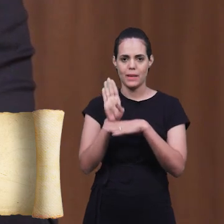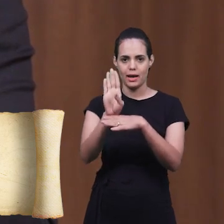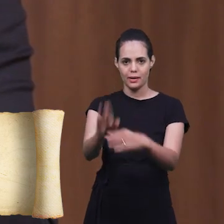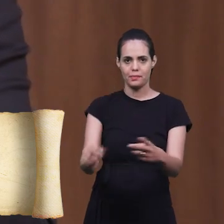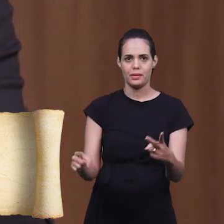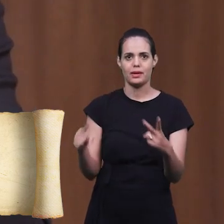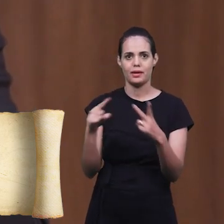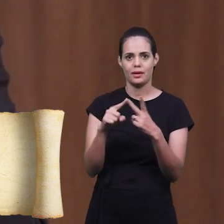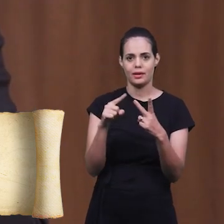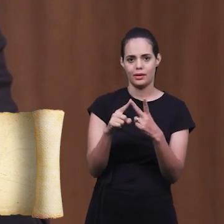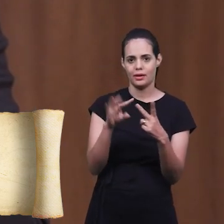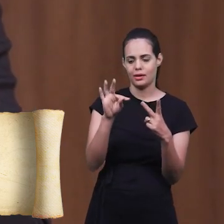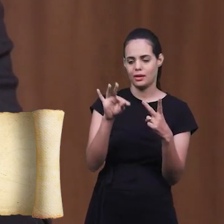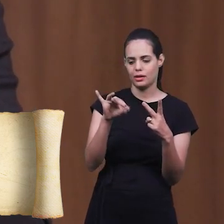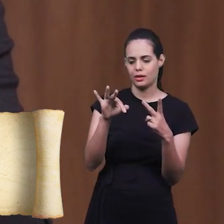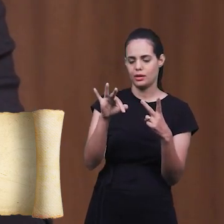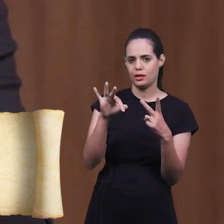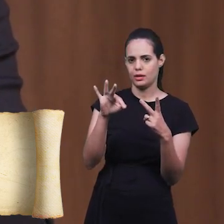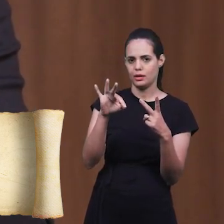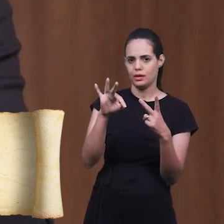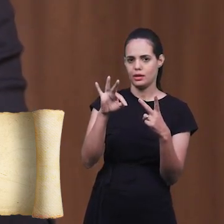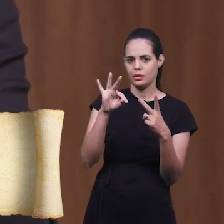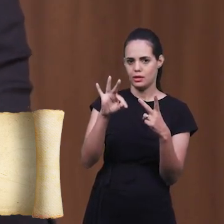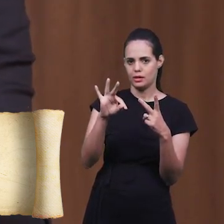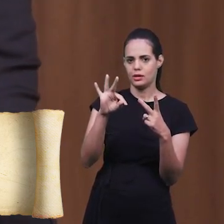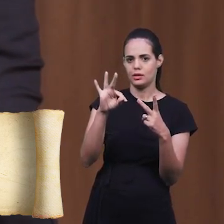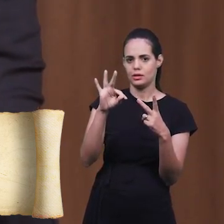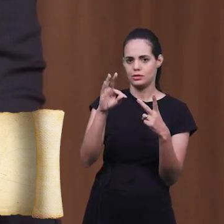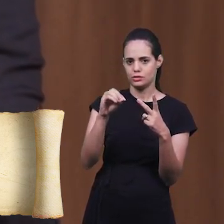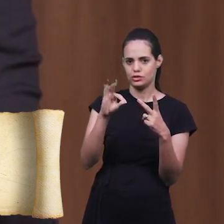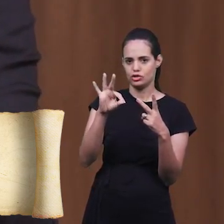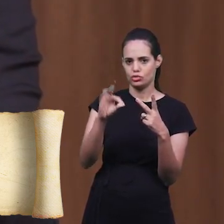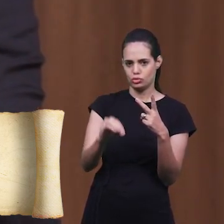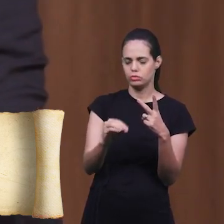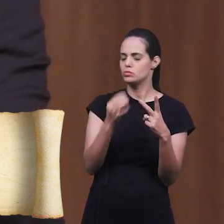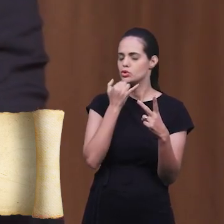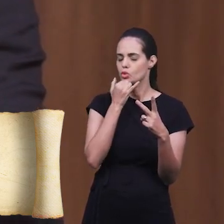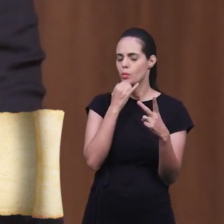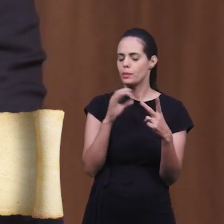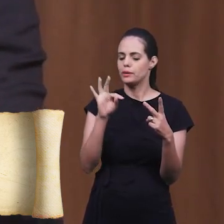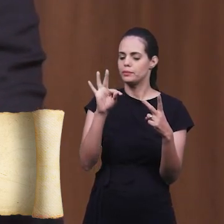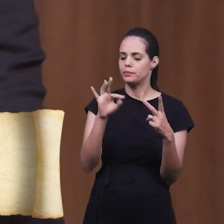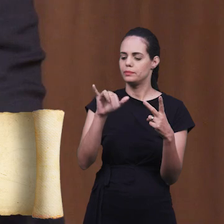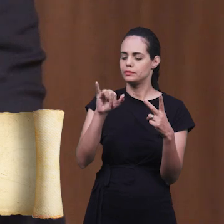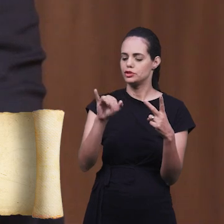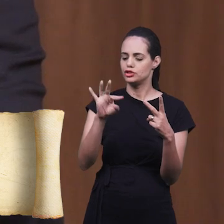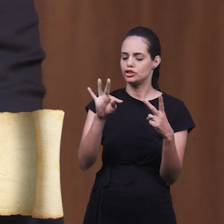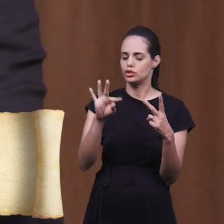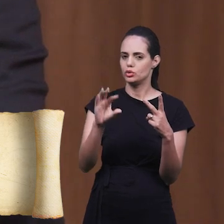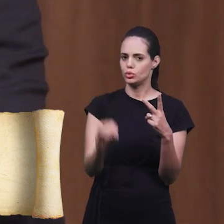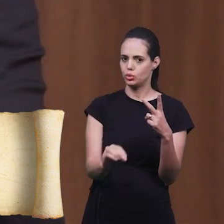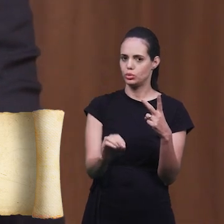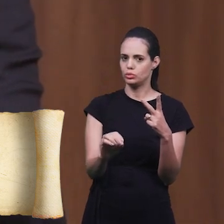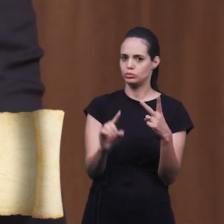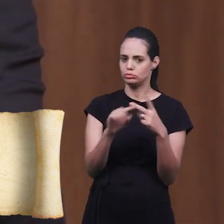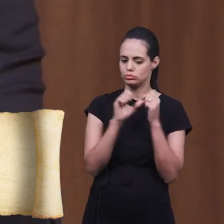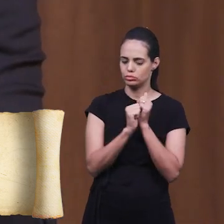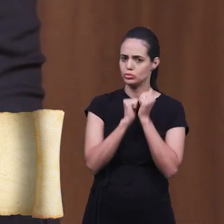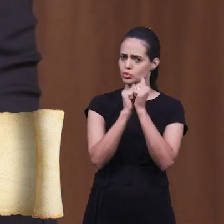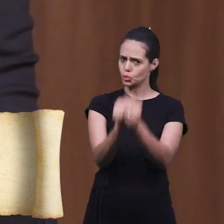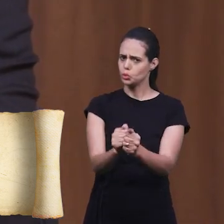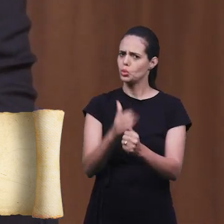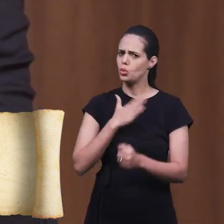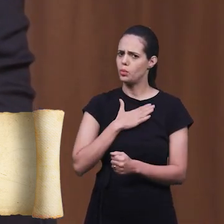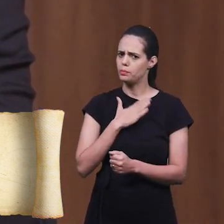Ora, Tito era grego. E usa o Tito de exemplo. O Tito anda comigo, mas ele não